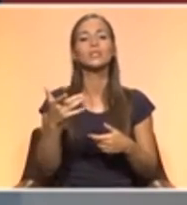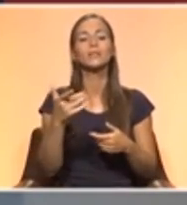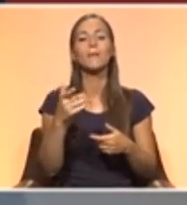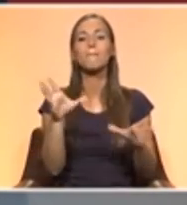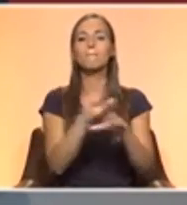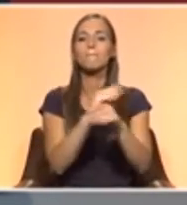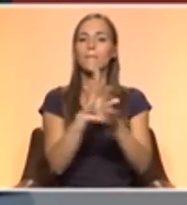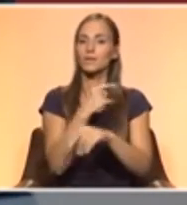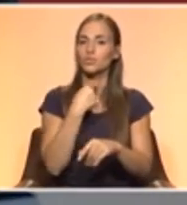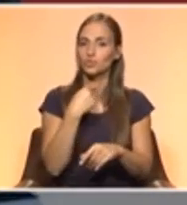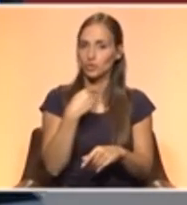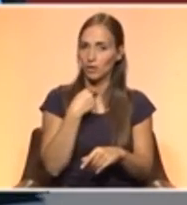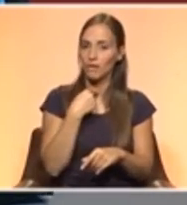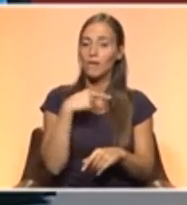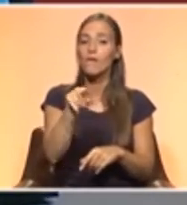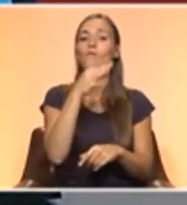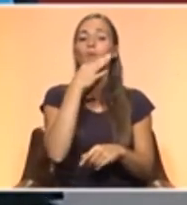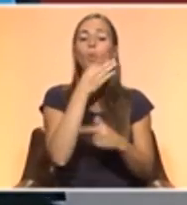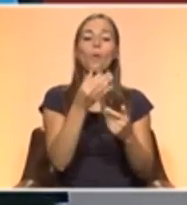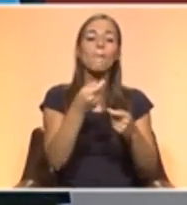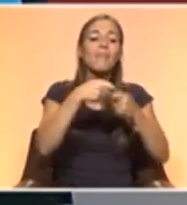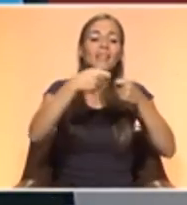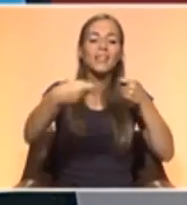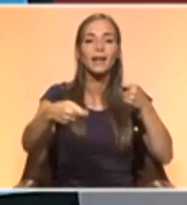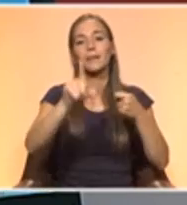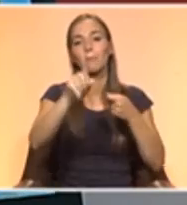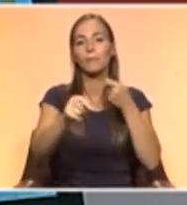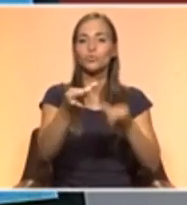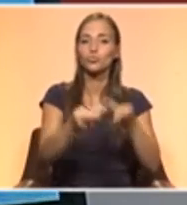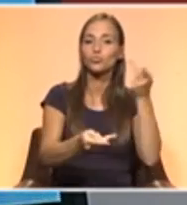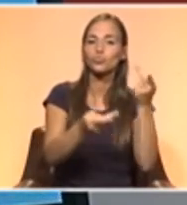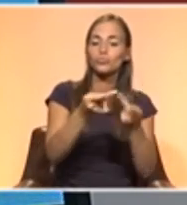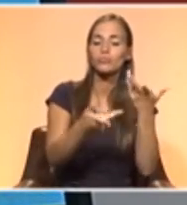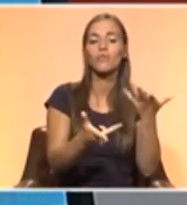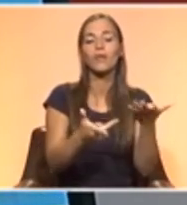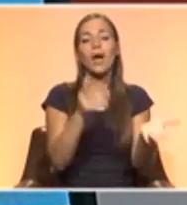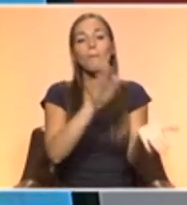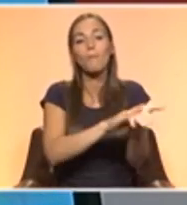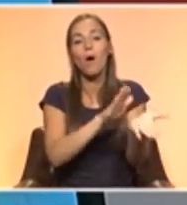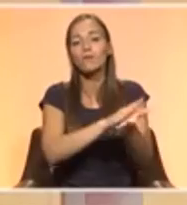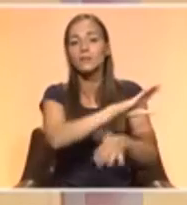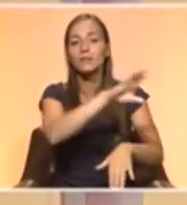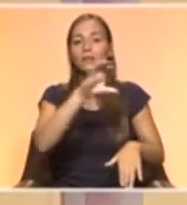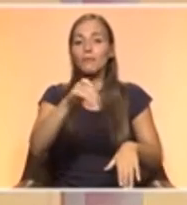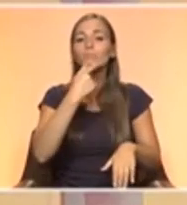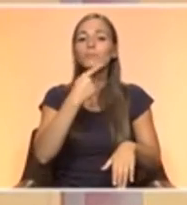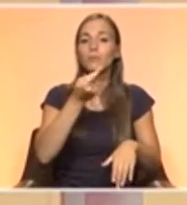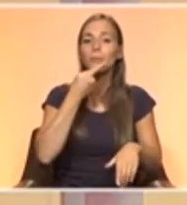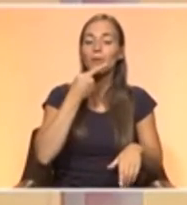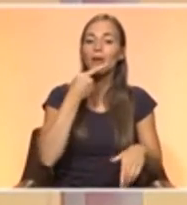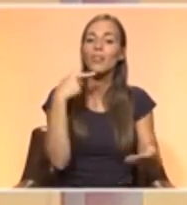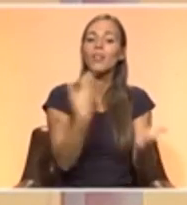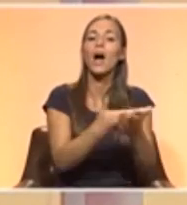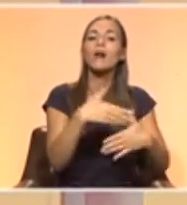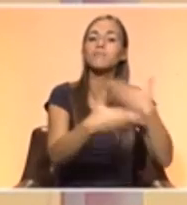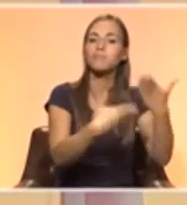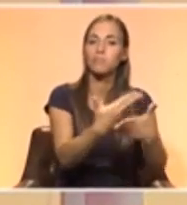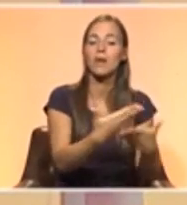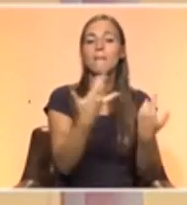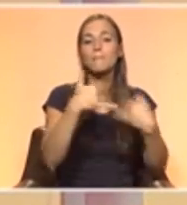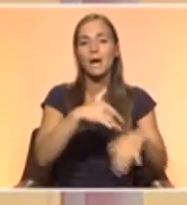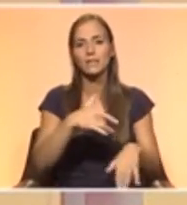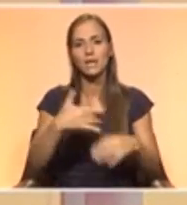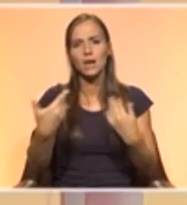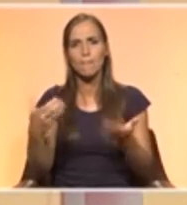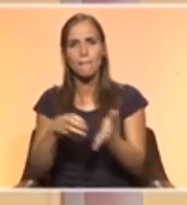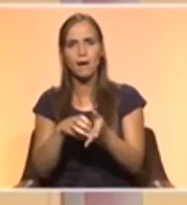mais no sentido de estudar cientificamente não é e provar Qual é esse impacto O que é certo é que no dia a dia as marcas que trabalham com a